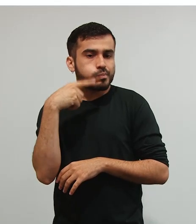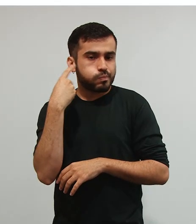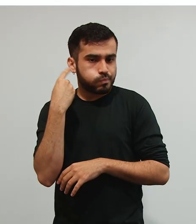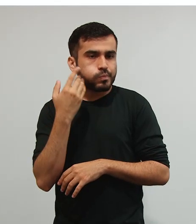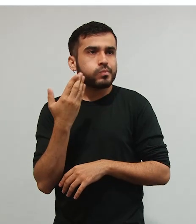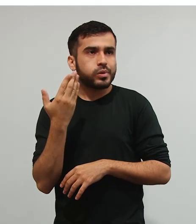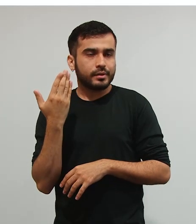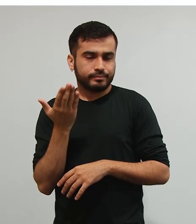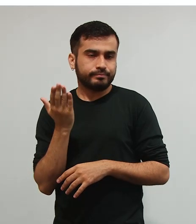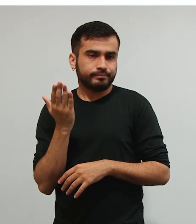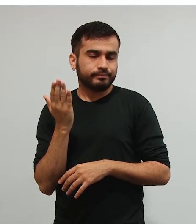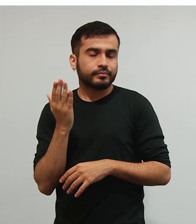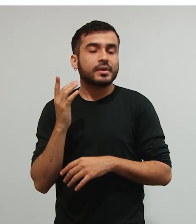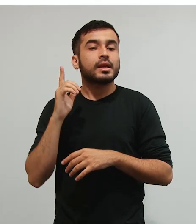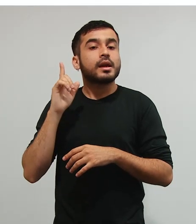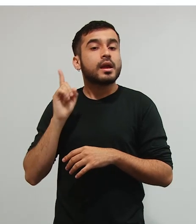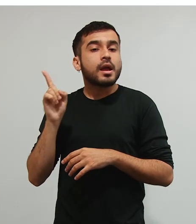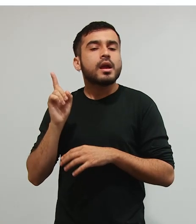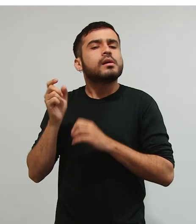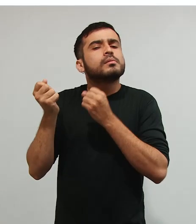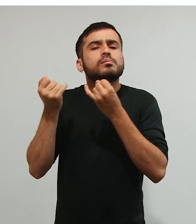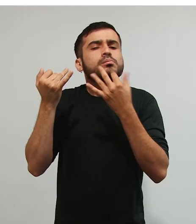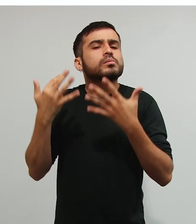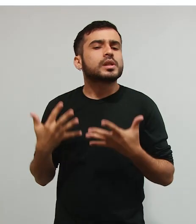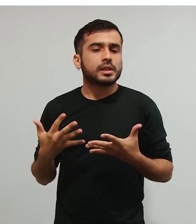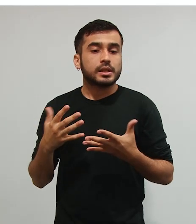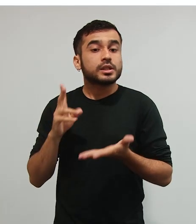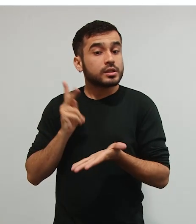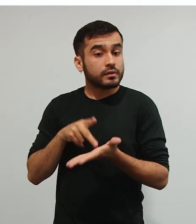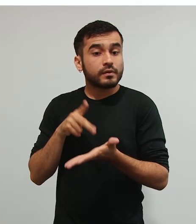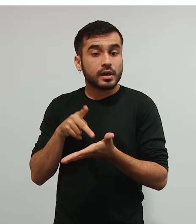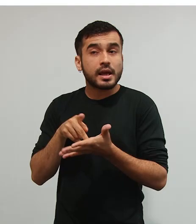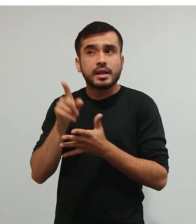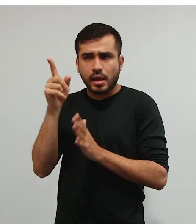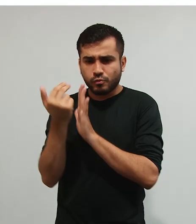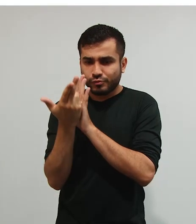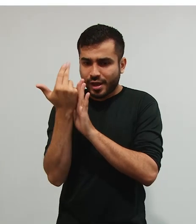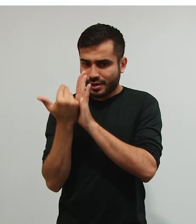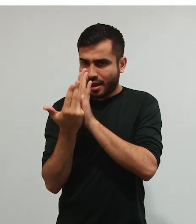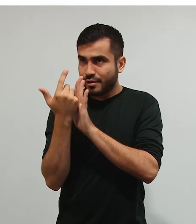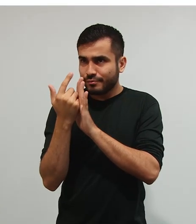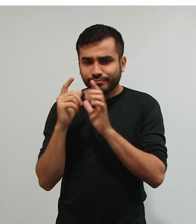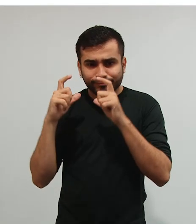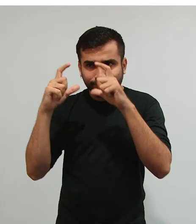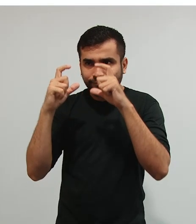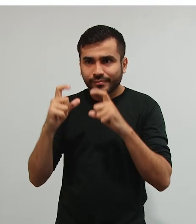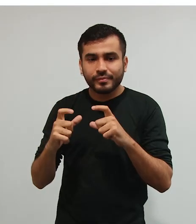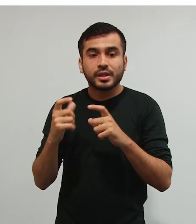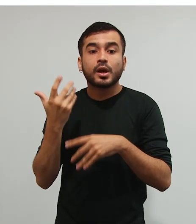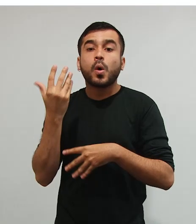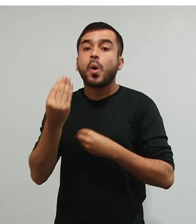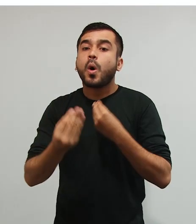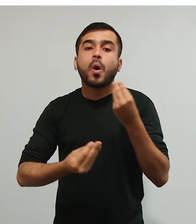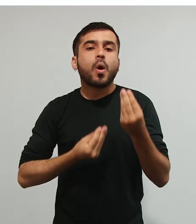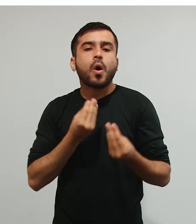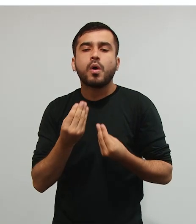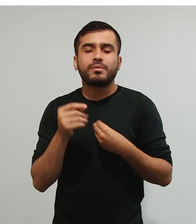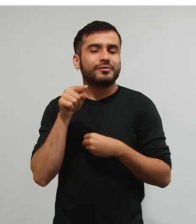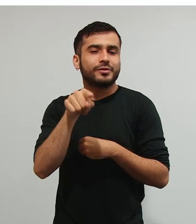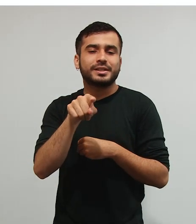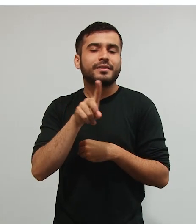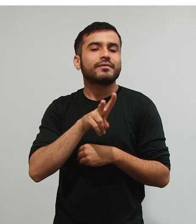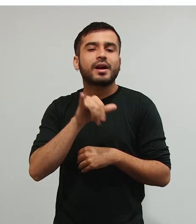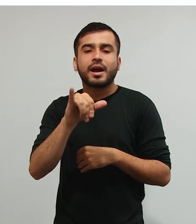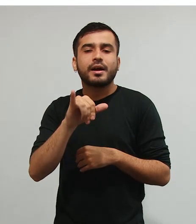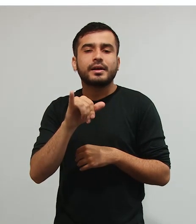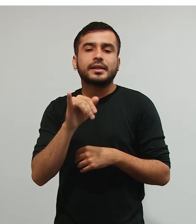advogado, que ele coloca, literalmente, ele desenha formas de